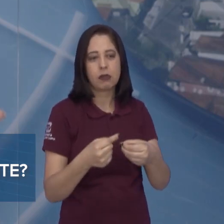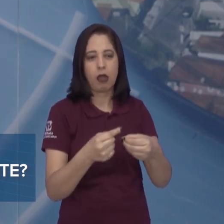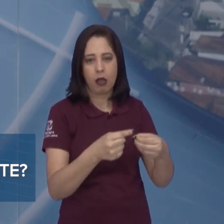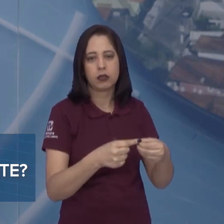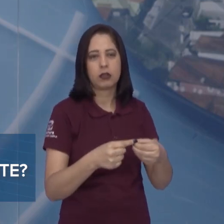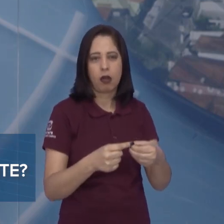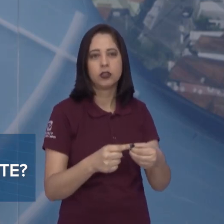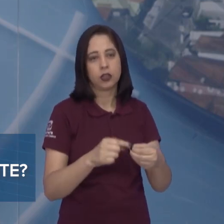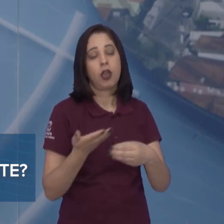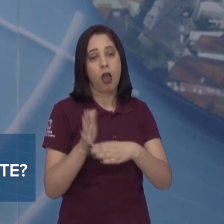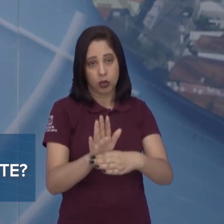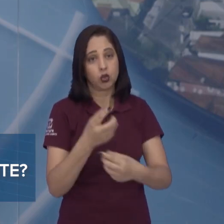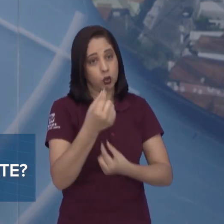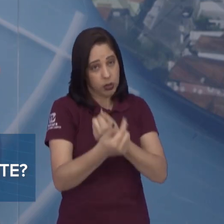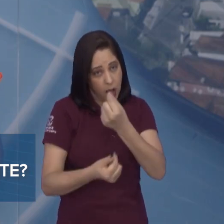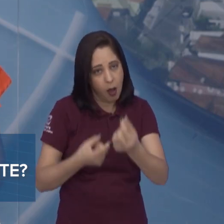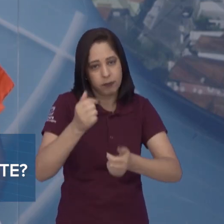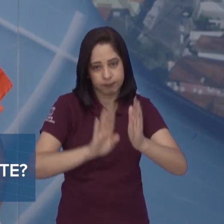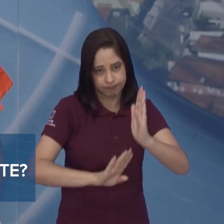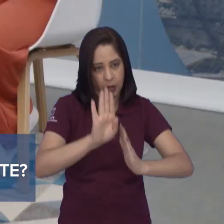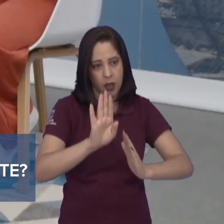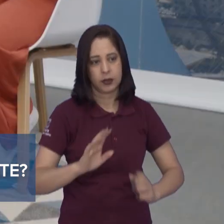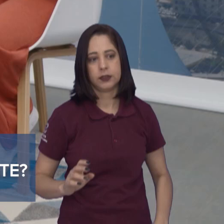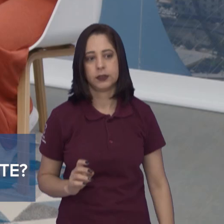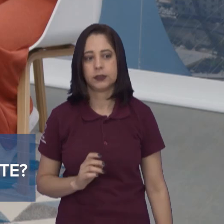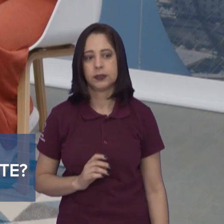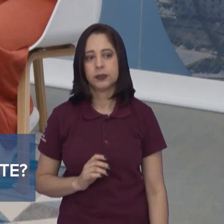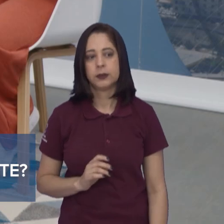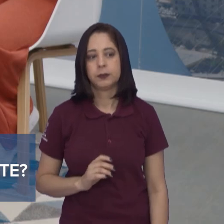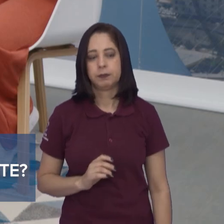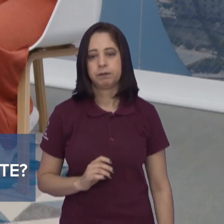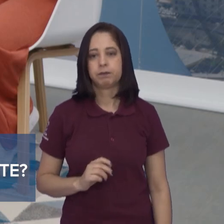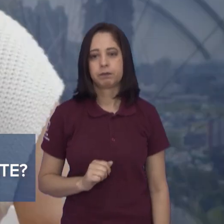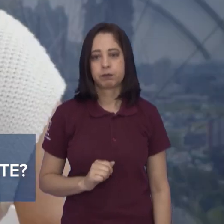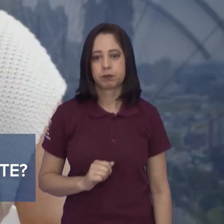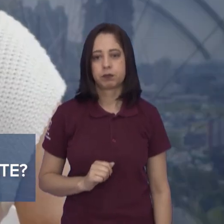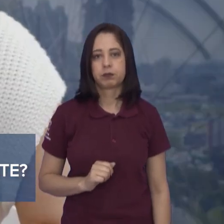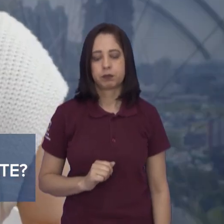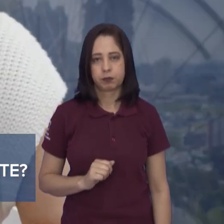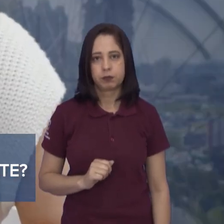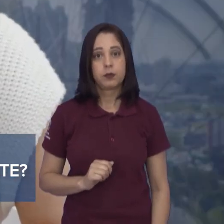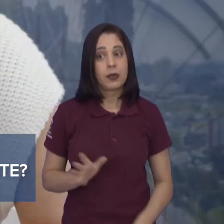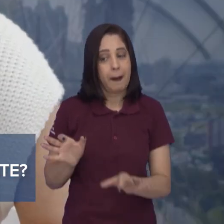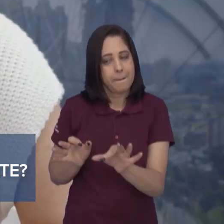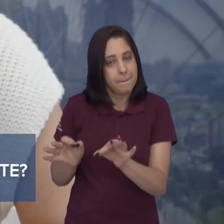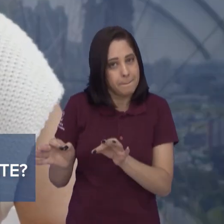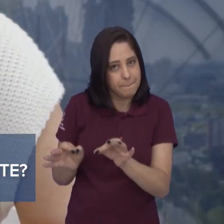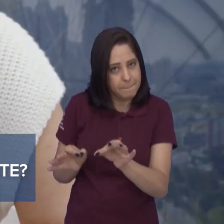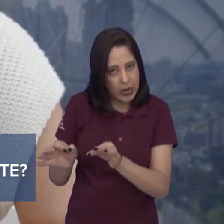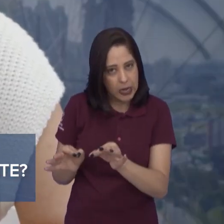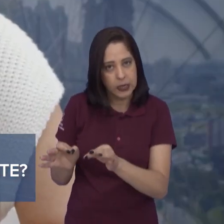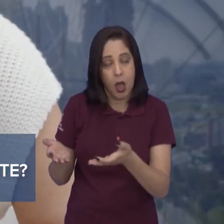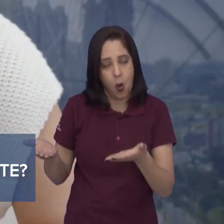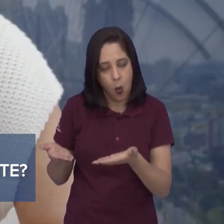para o desenvolvimento econômico de uma cidade. Eu acredito que, enquanto planejamento, hoje,